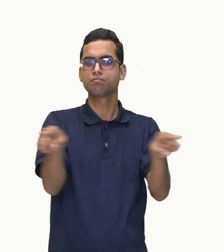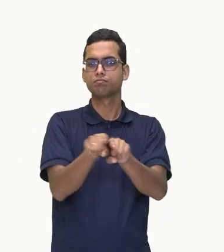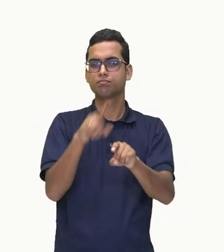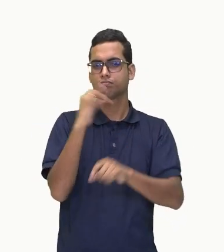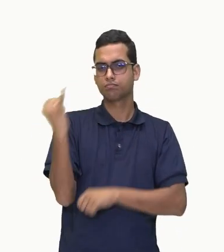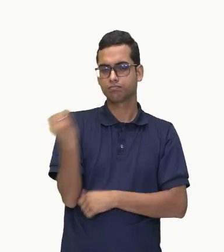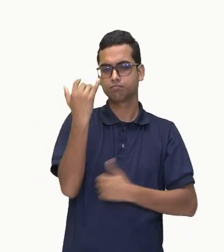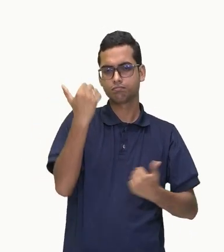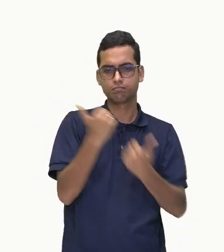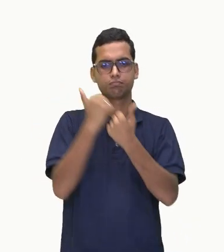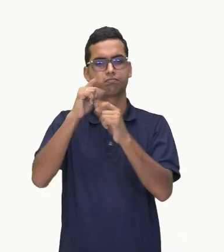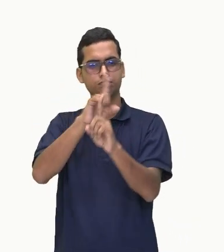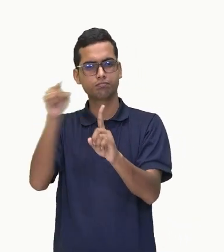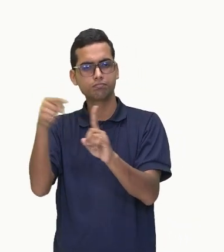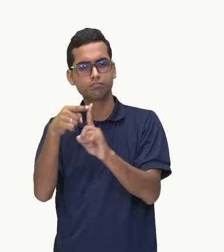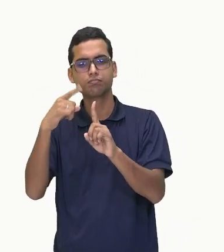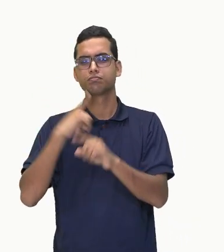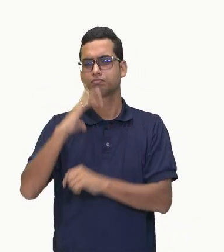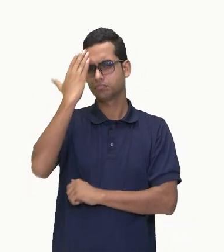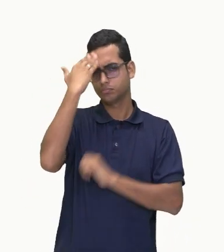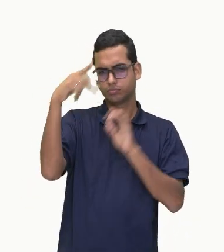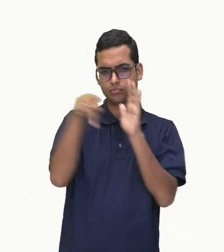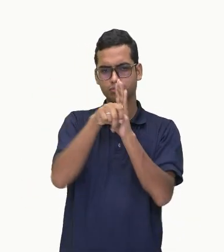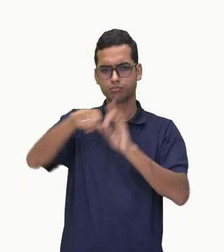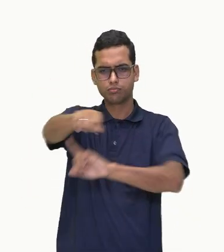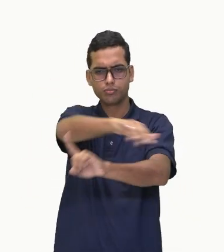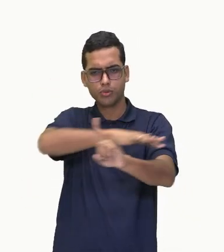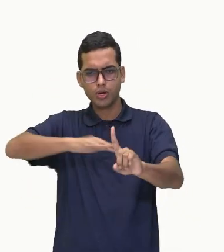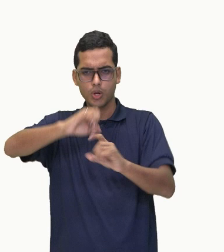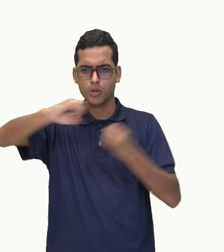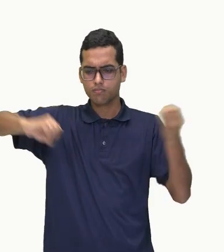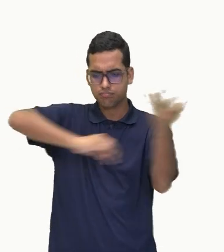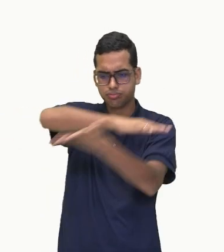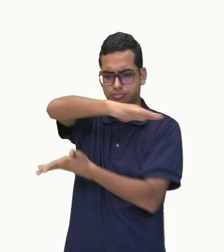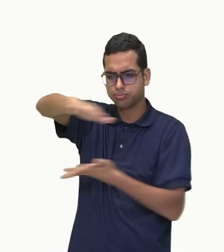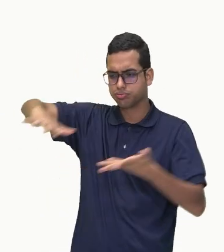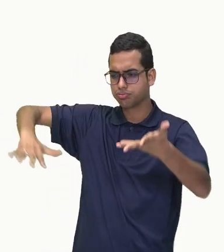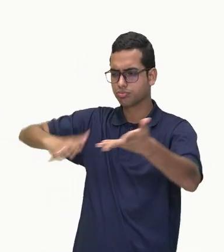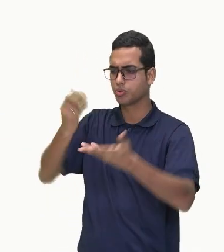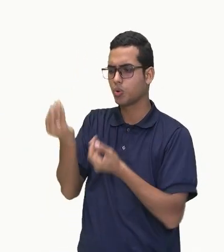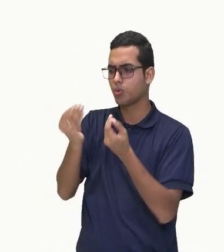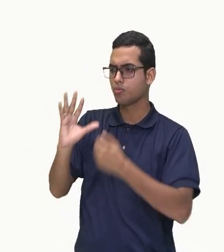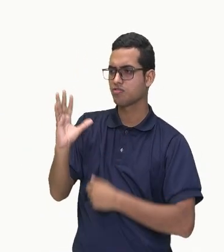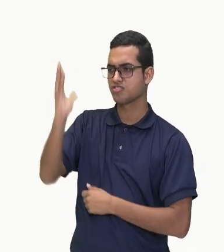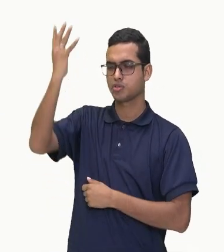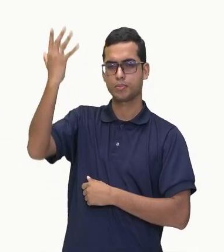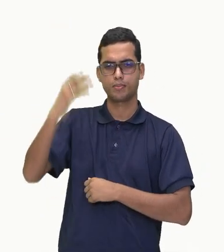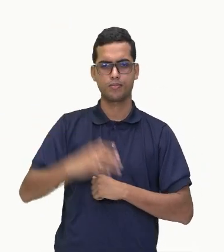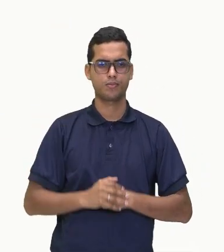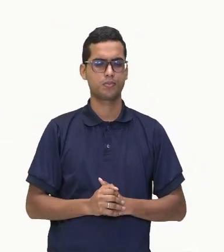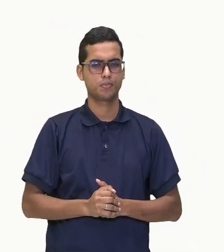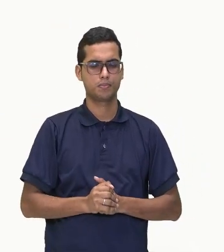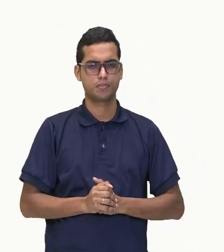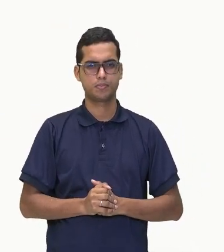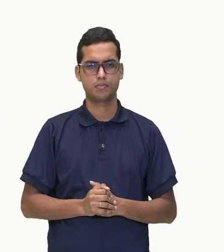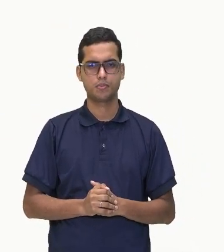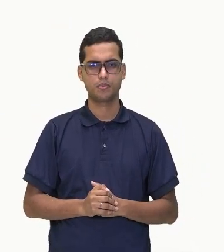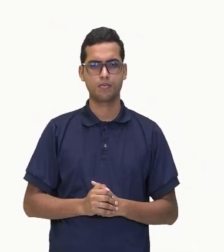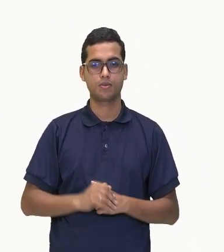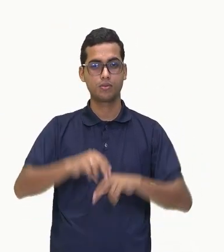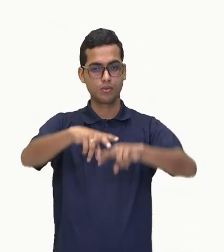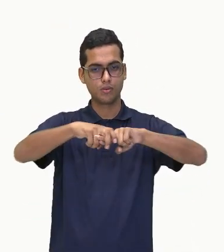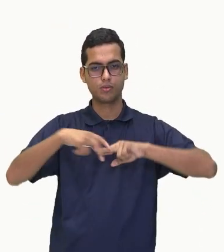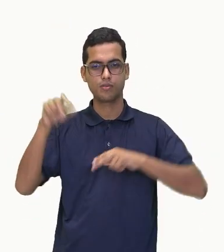como principal objetivo compreender como o universo se comporta. Por isso que trouxemos aqui